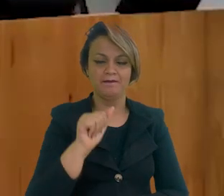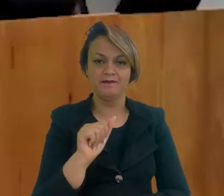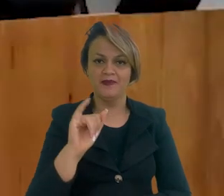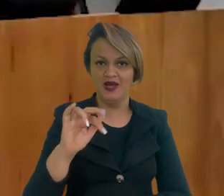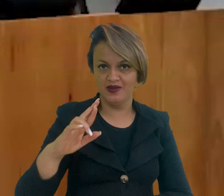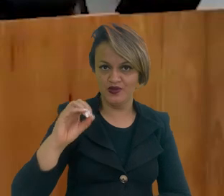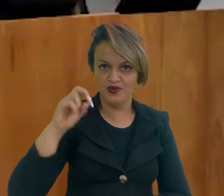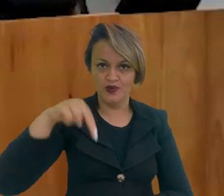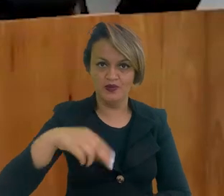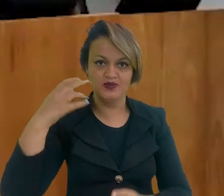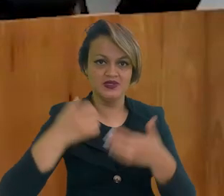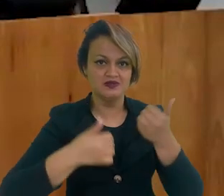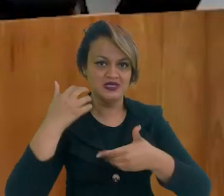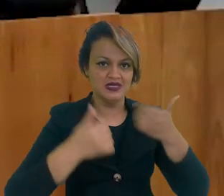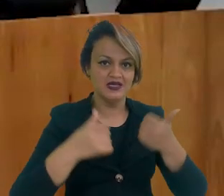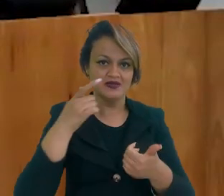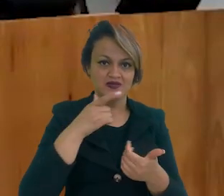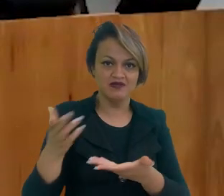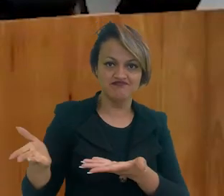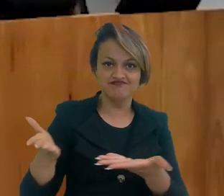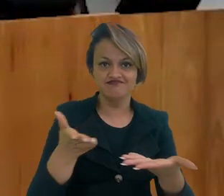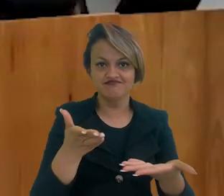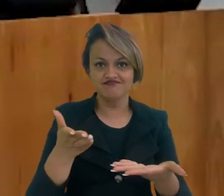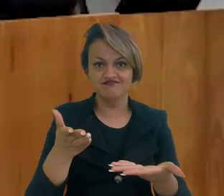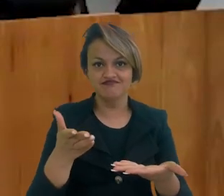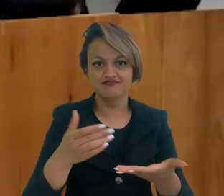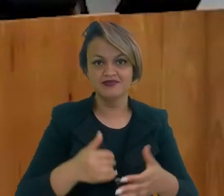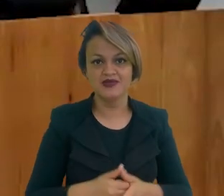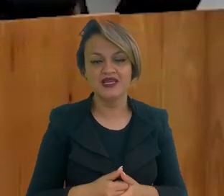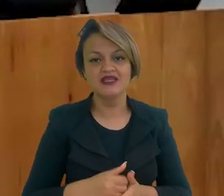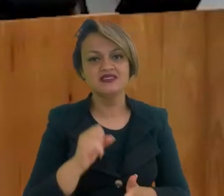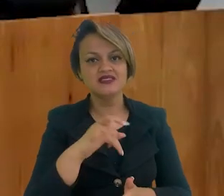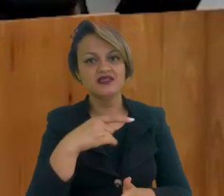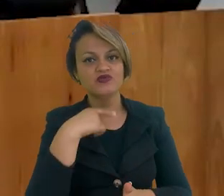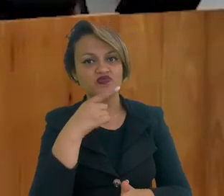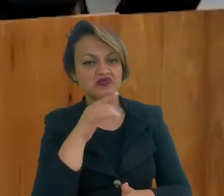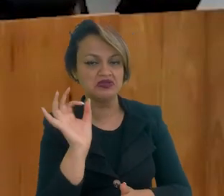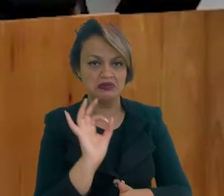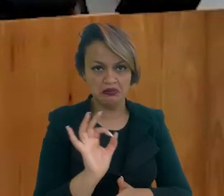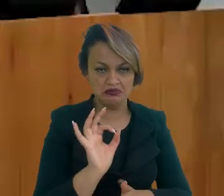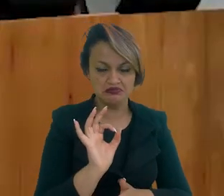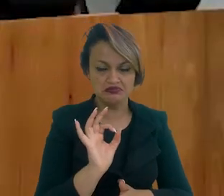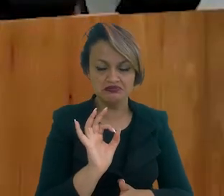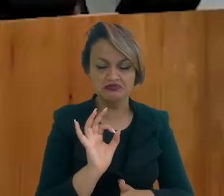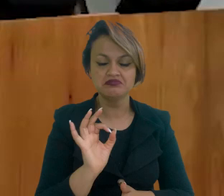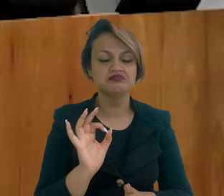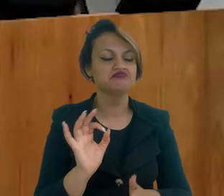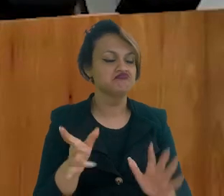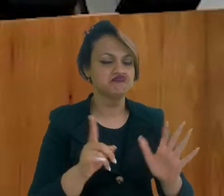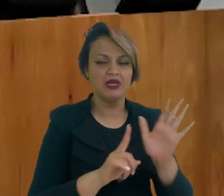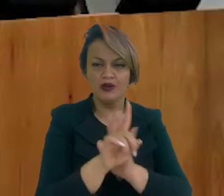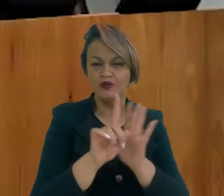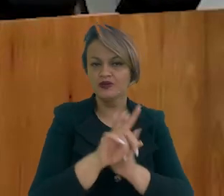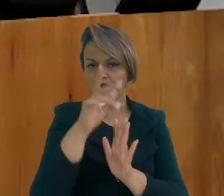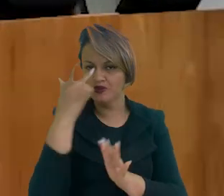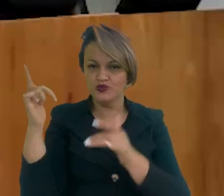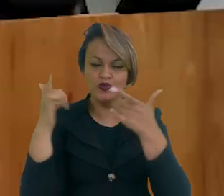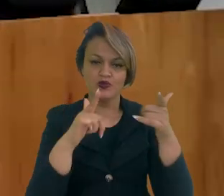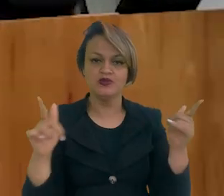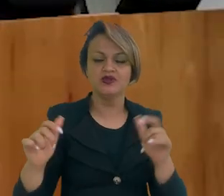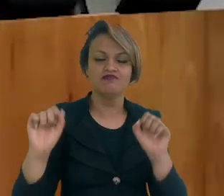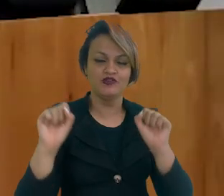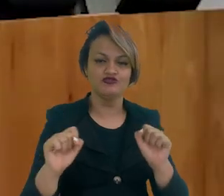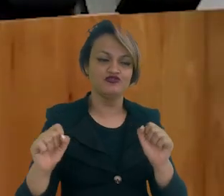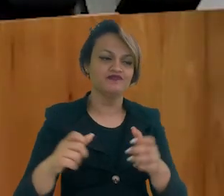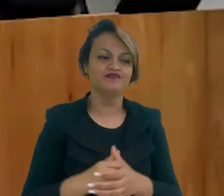Eu também passo a palavra ao Dr Maira Maia Desembargador tem alguma questão se